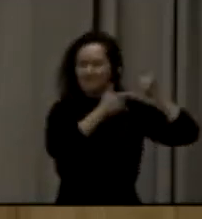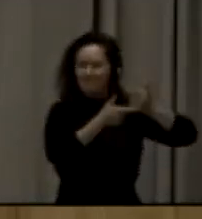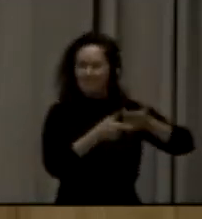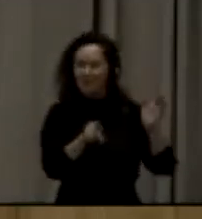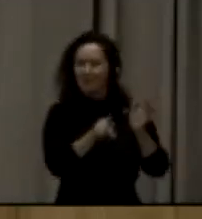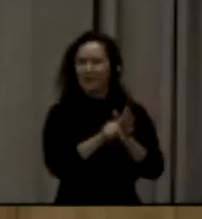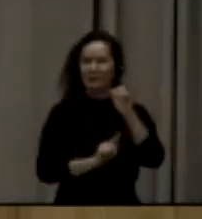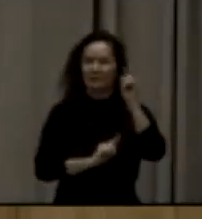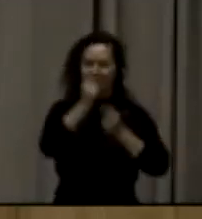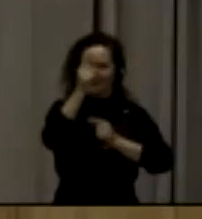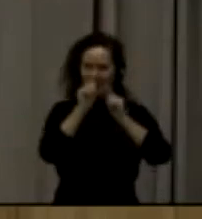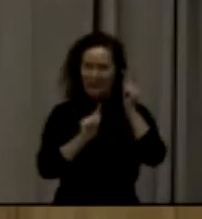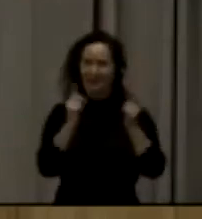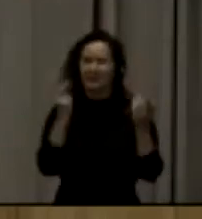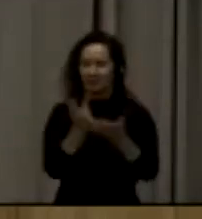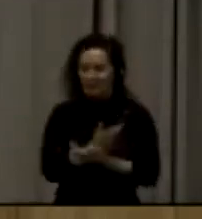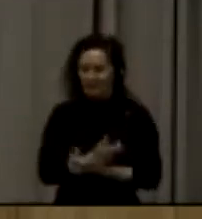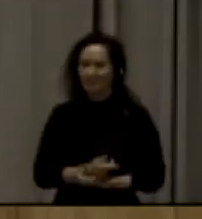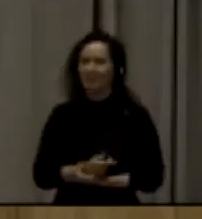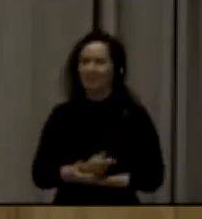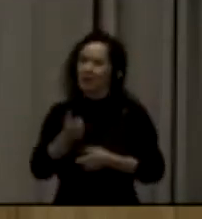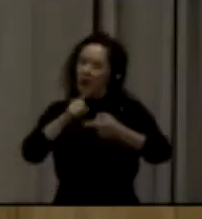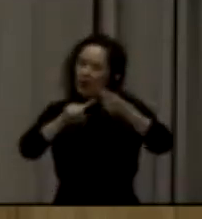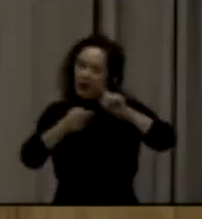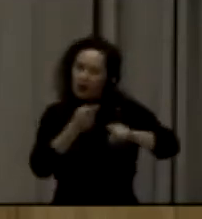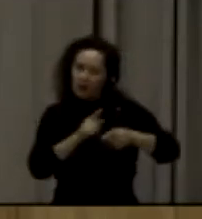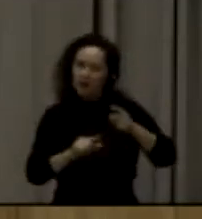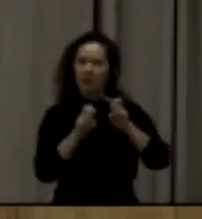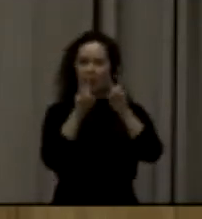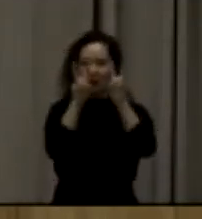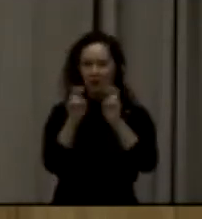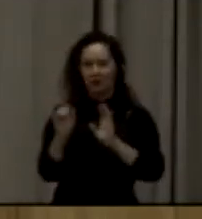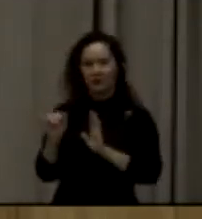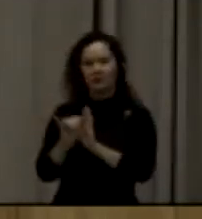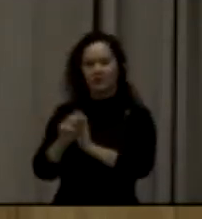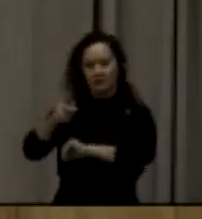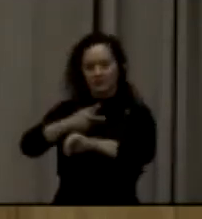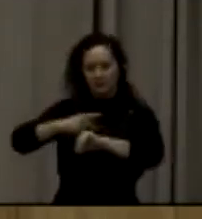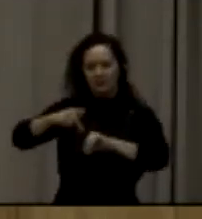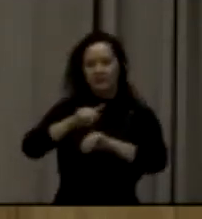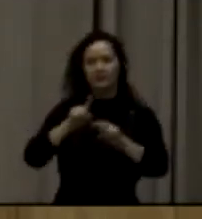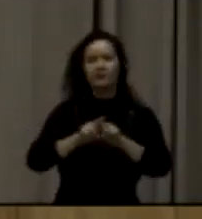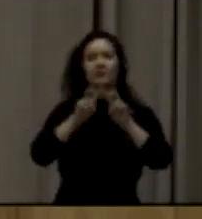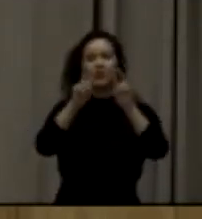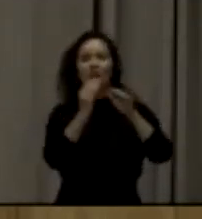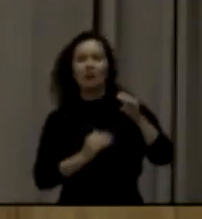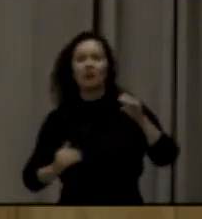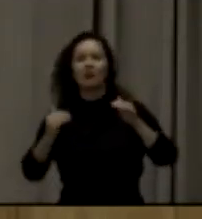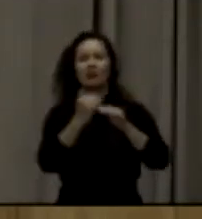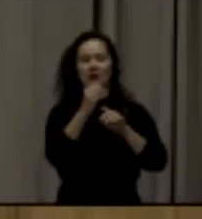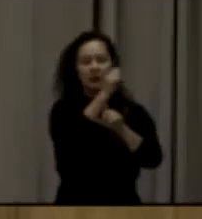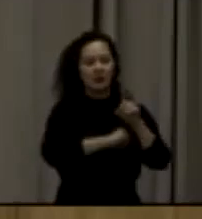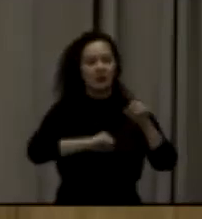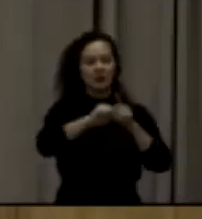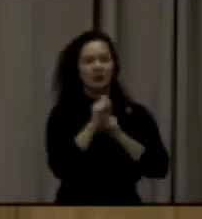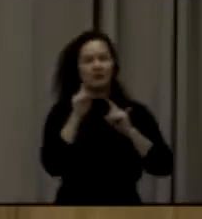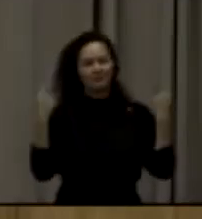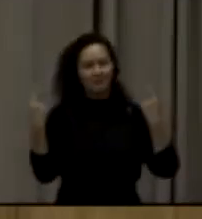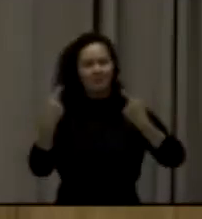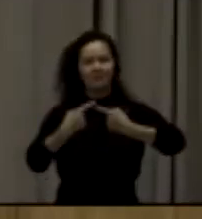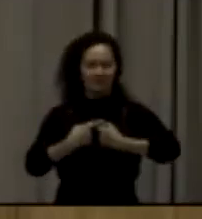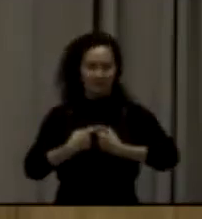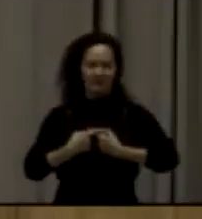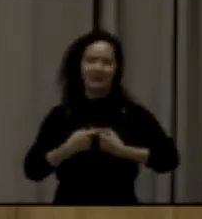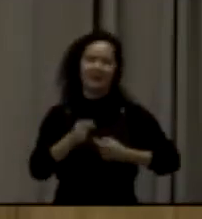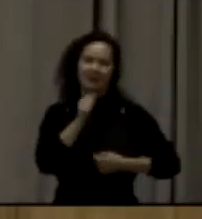Então, essa capacidade de articular a pauta identitária com a pauta pela igualdade social é um desafio